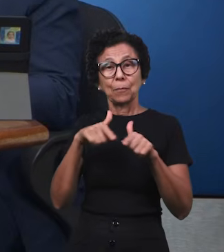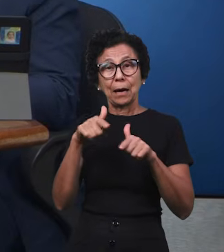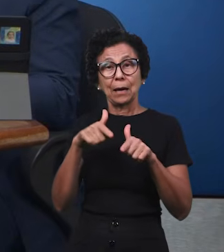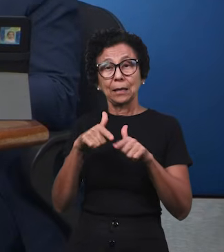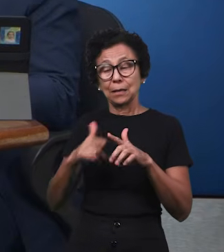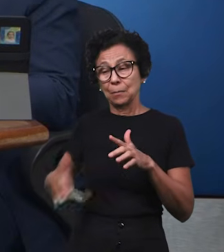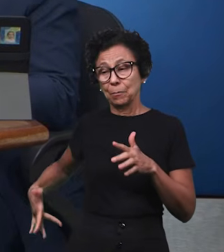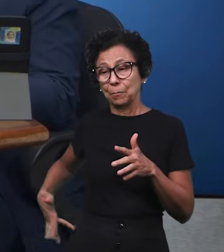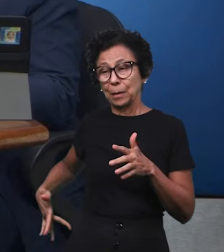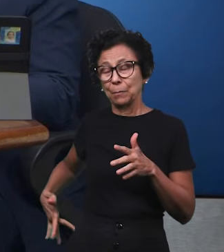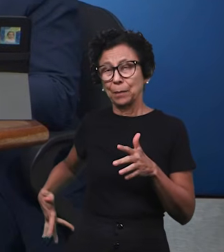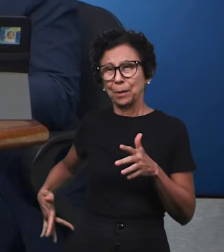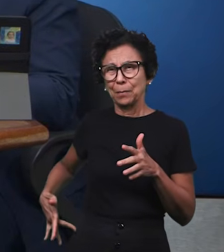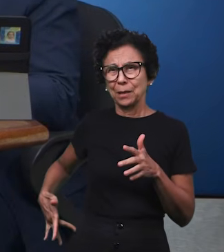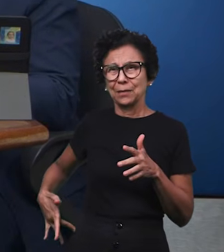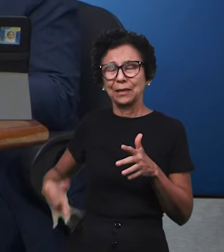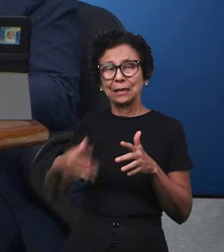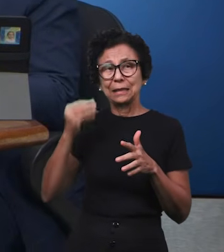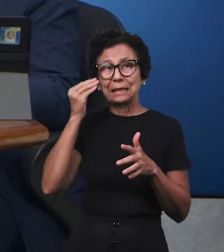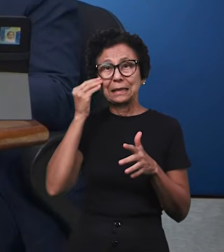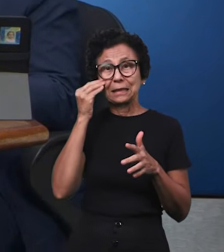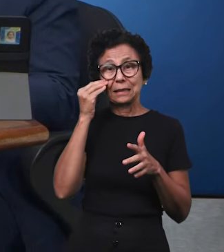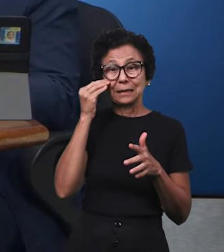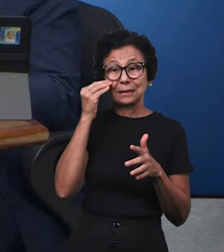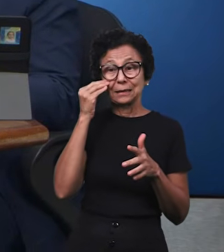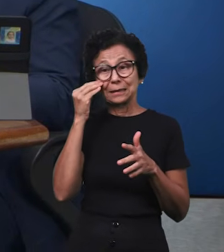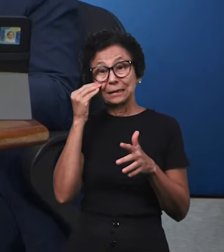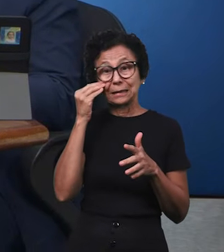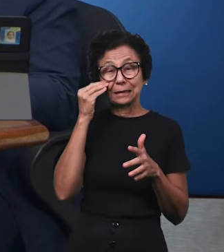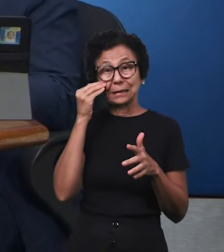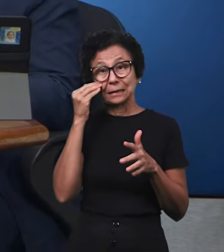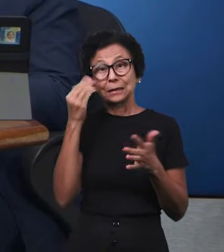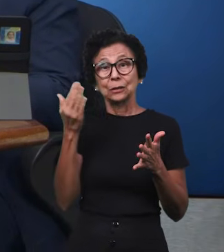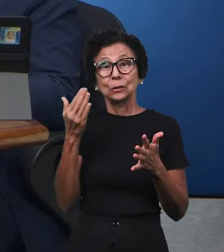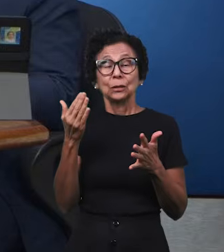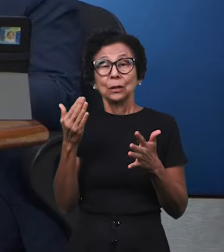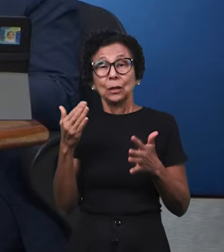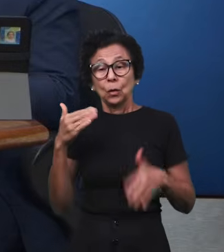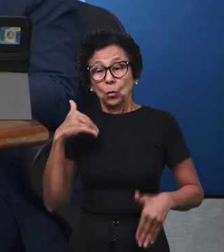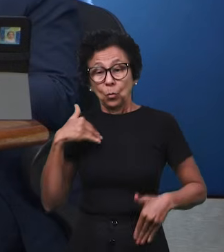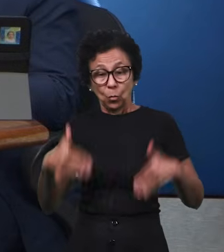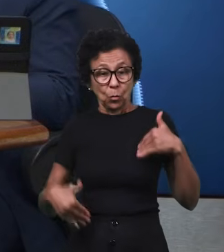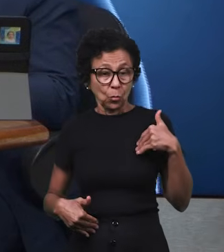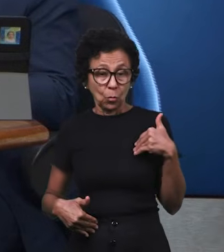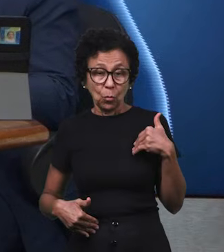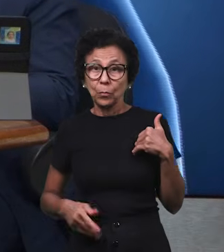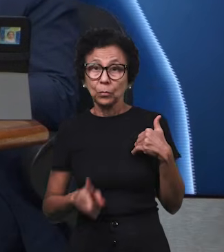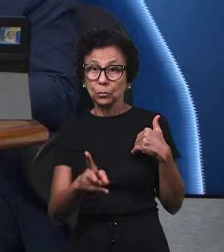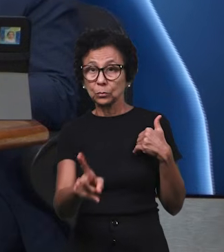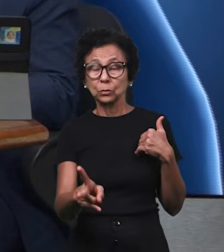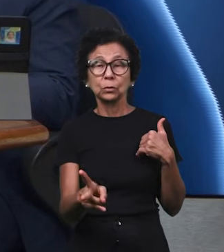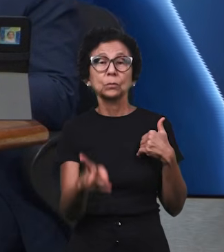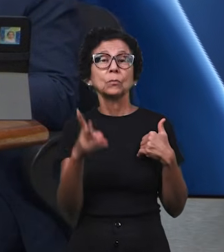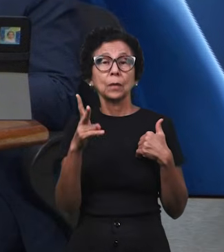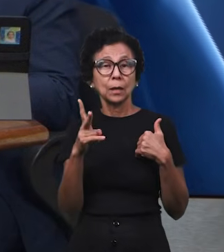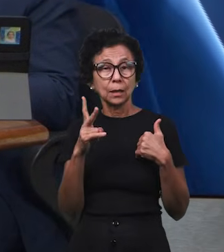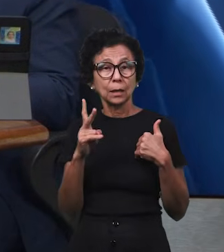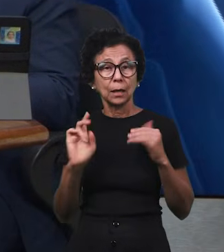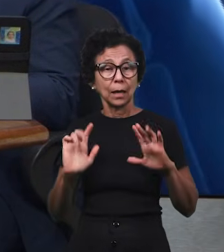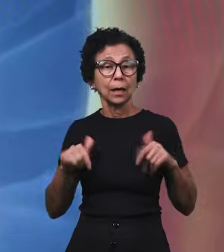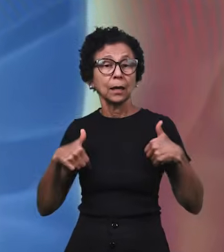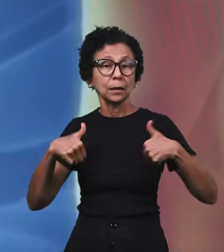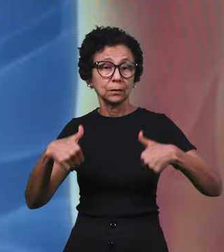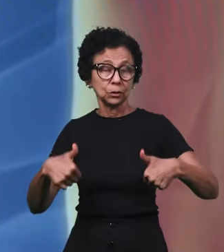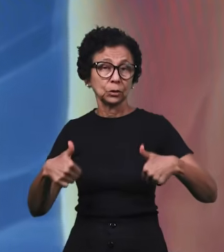modos compensatórios dele tentar segurar de qualquer forma o trabalho deles, né? E